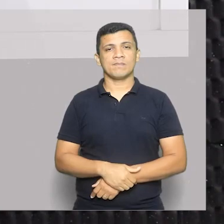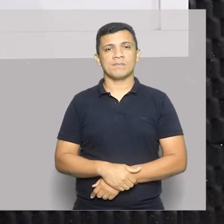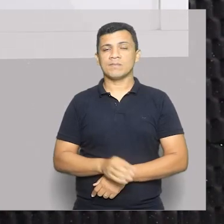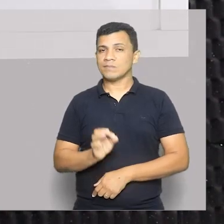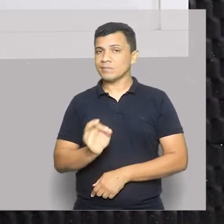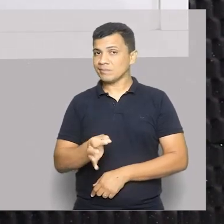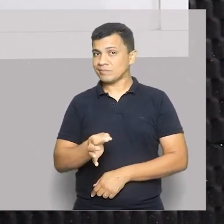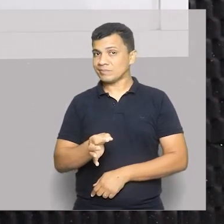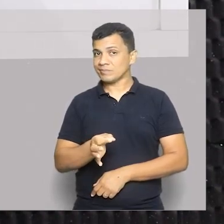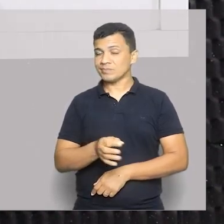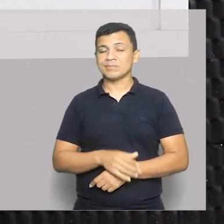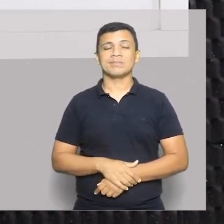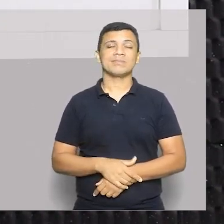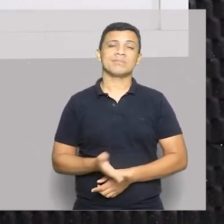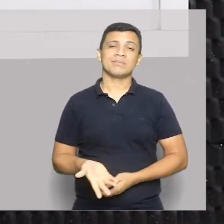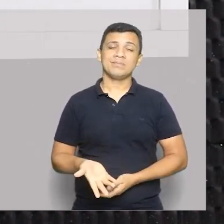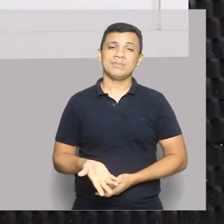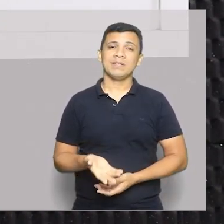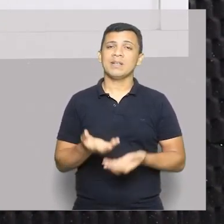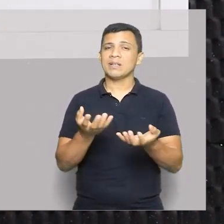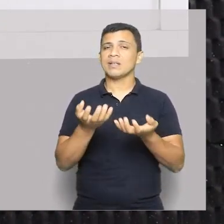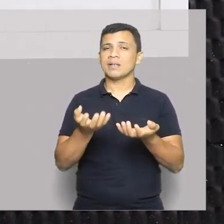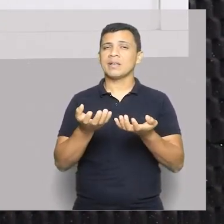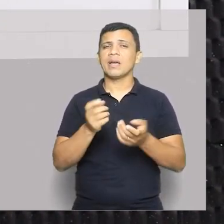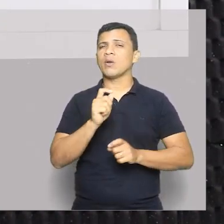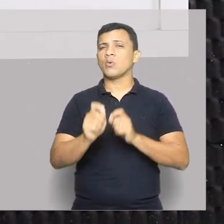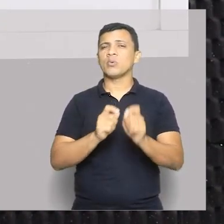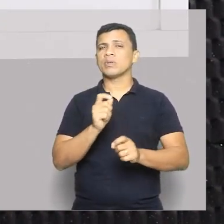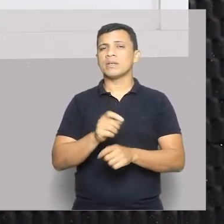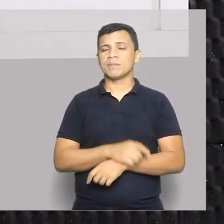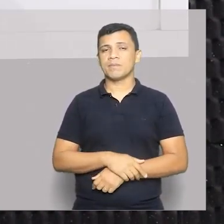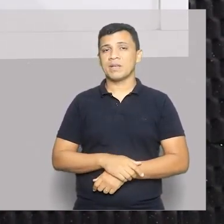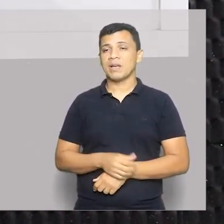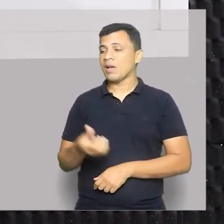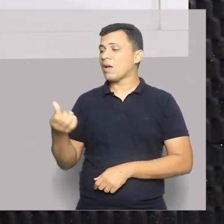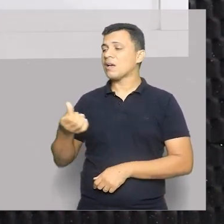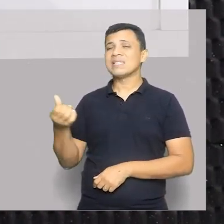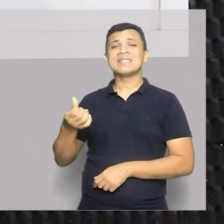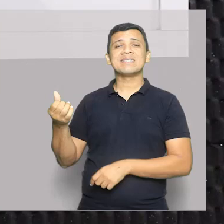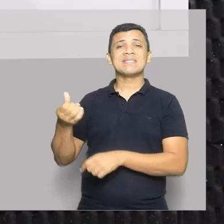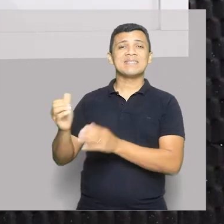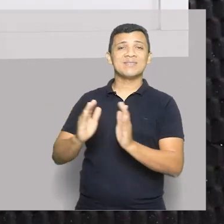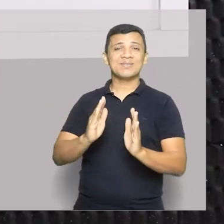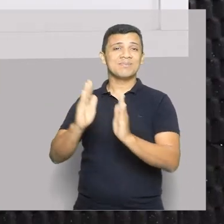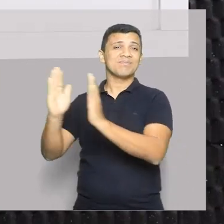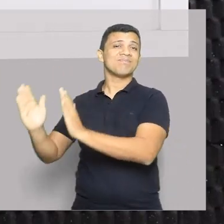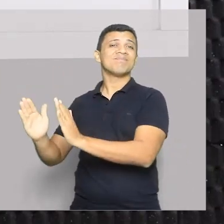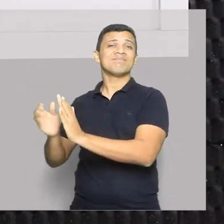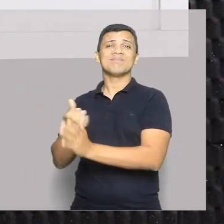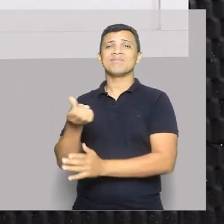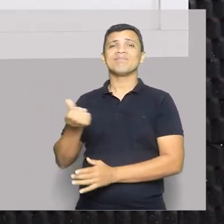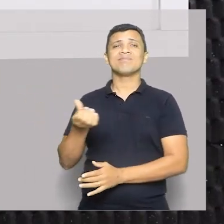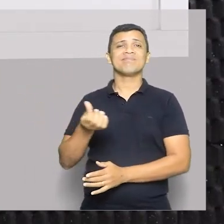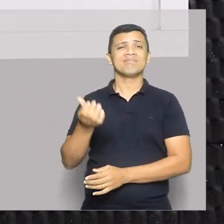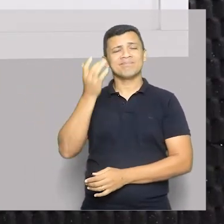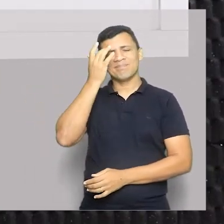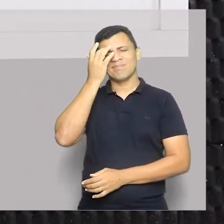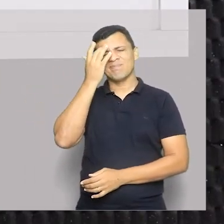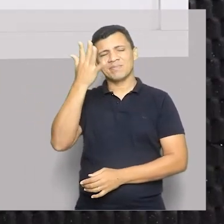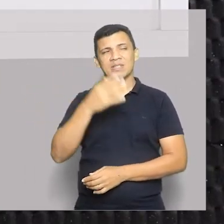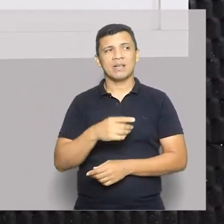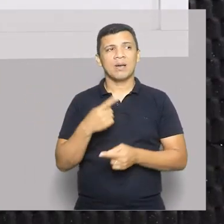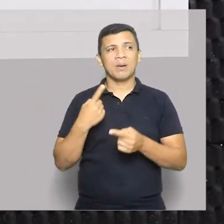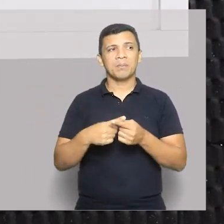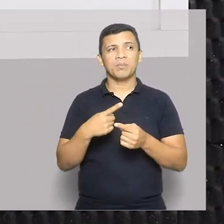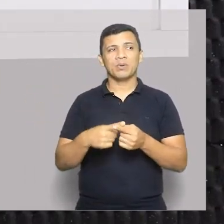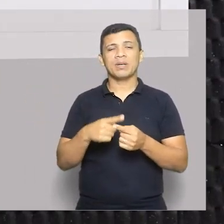É isso? E aí, turma, ele quer saber da sexta etapa. Fica fácil, porque perceba que esse expoente de